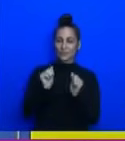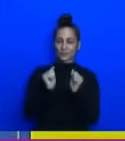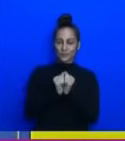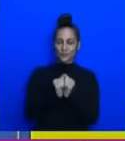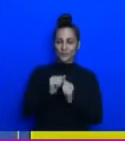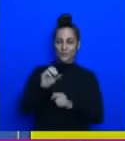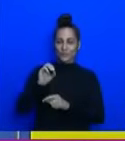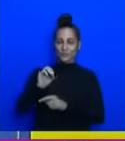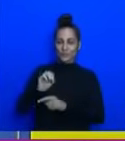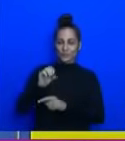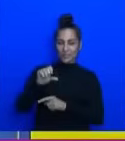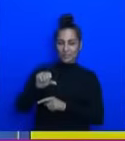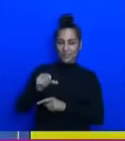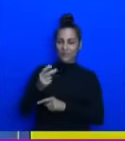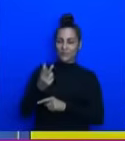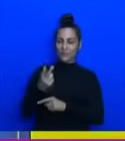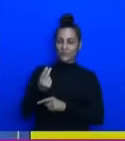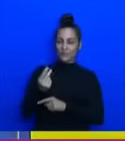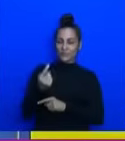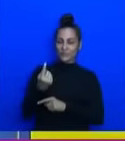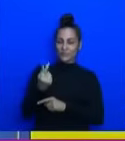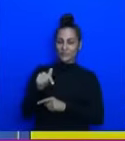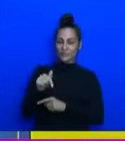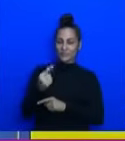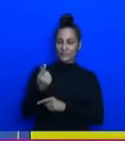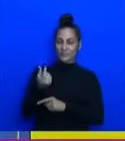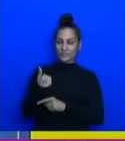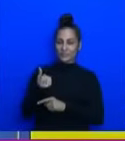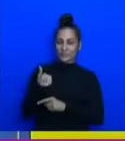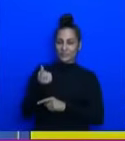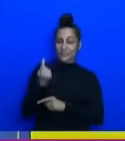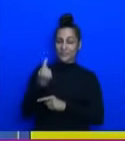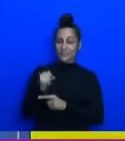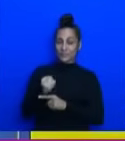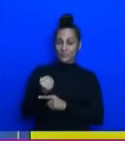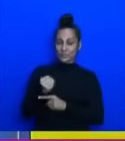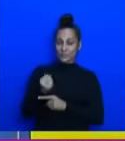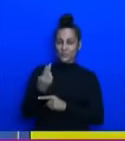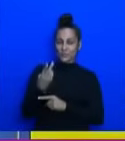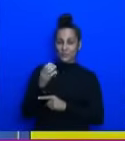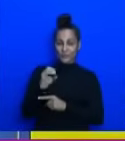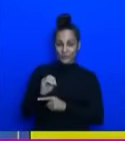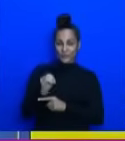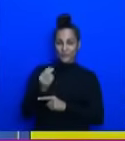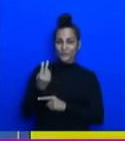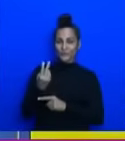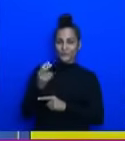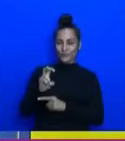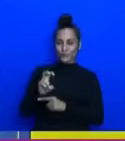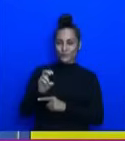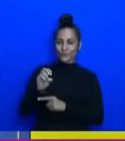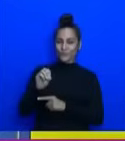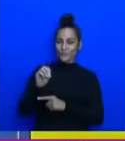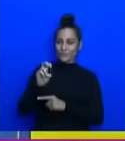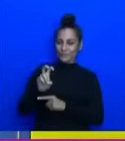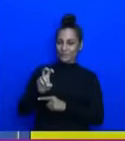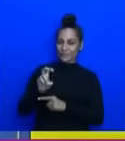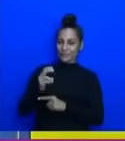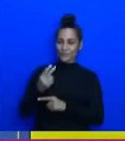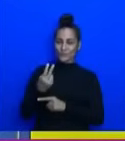comigo, 09, 12, 17, 16, 18, 20,